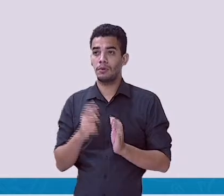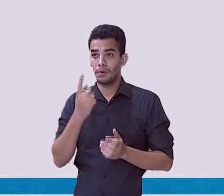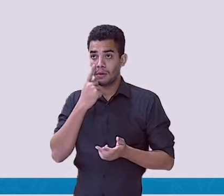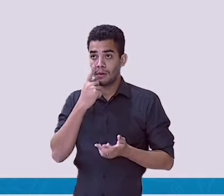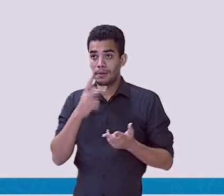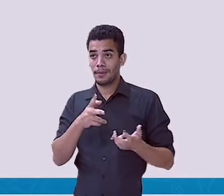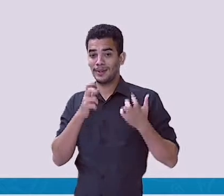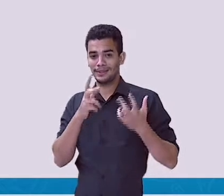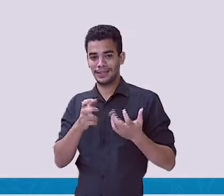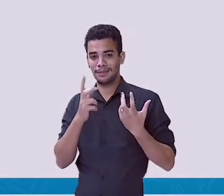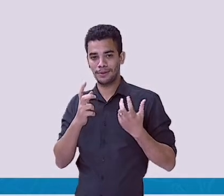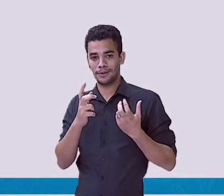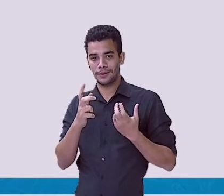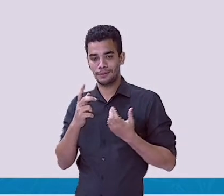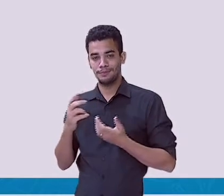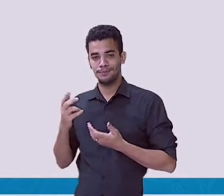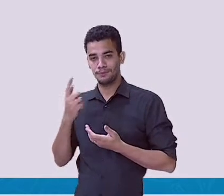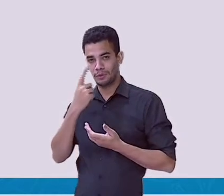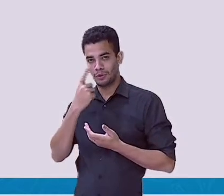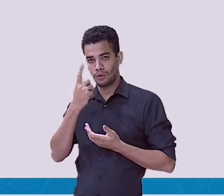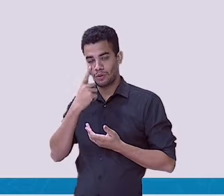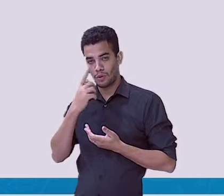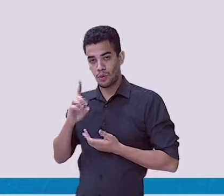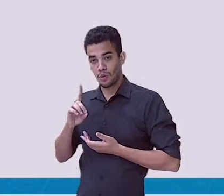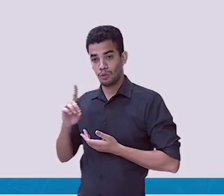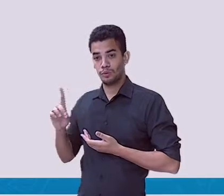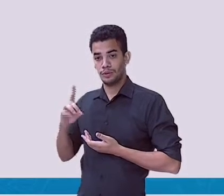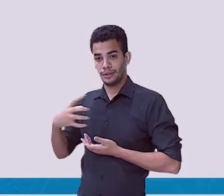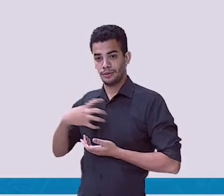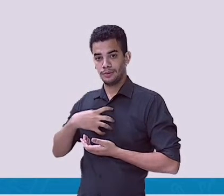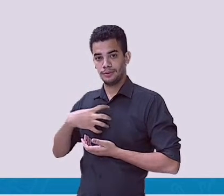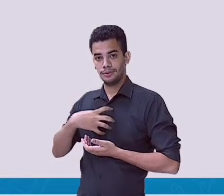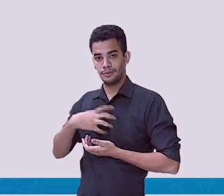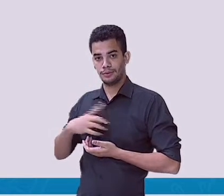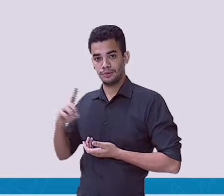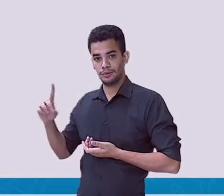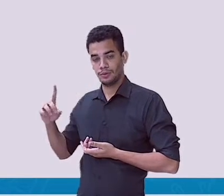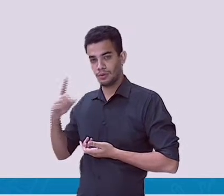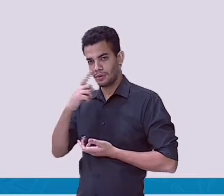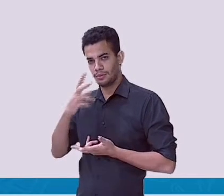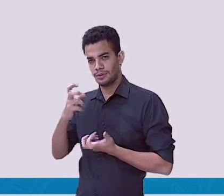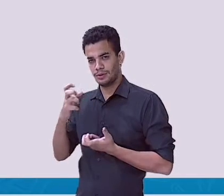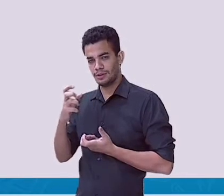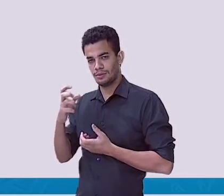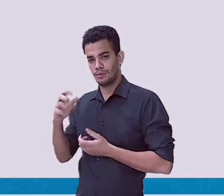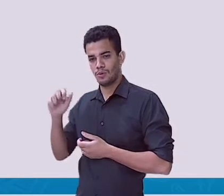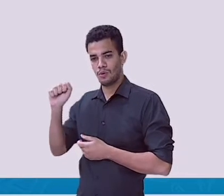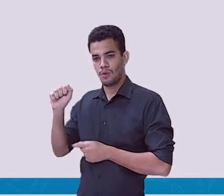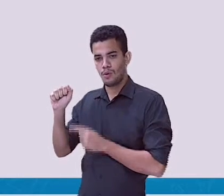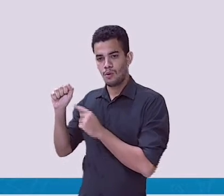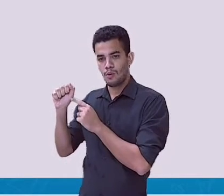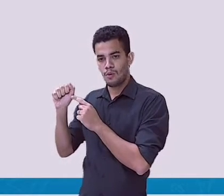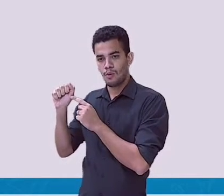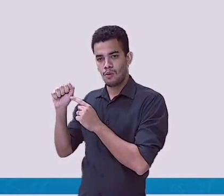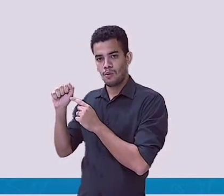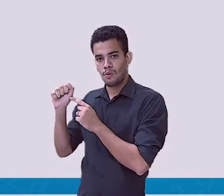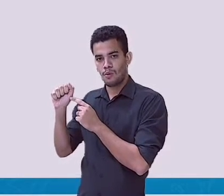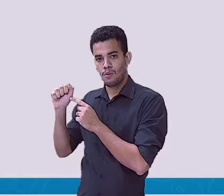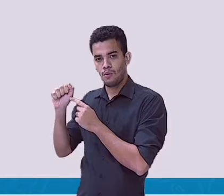átrio direito. A gente vai ter ventrículo direito. Átrio